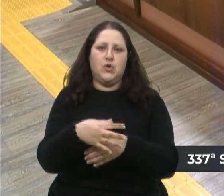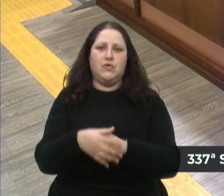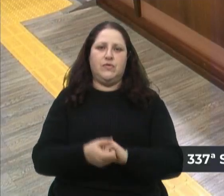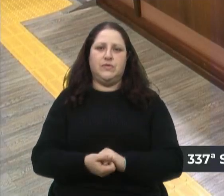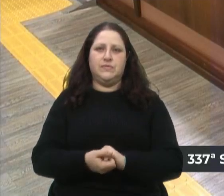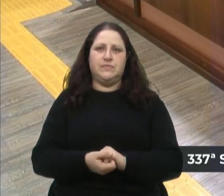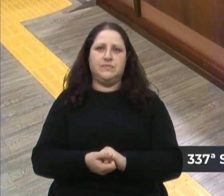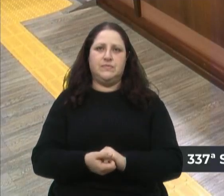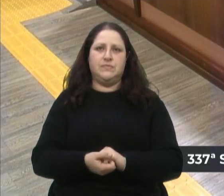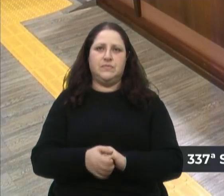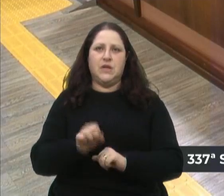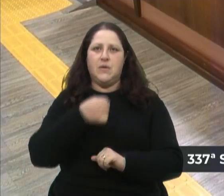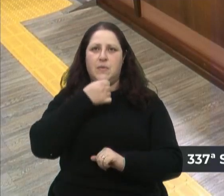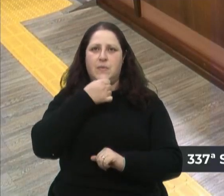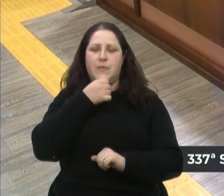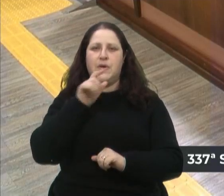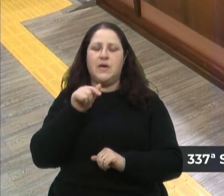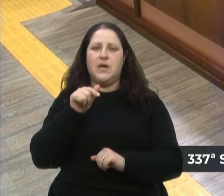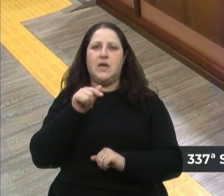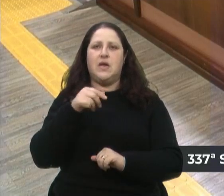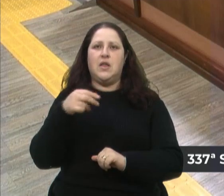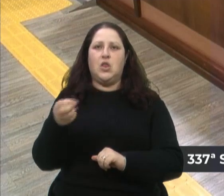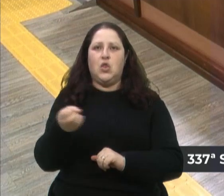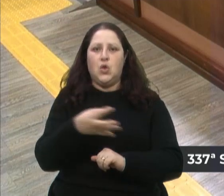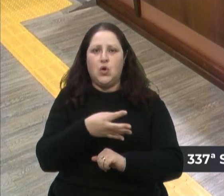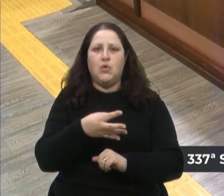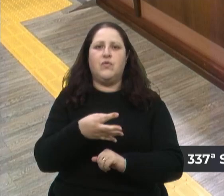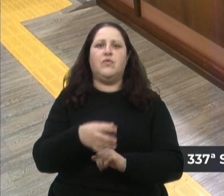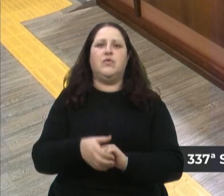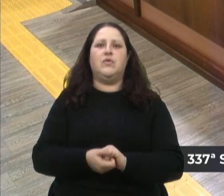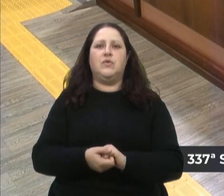Não, senhor. No microfone foi o novo.